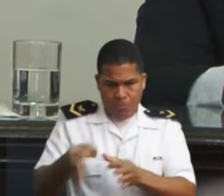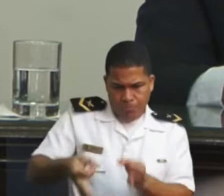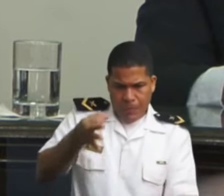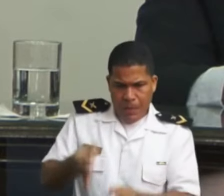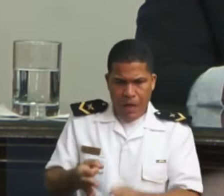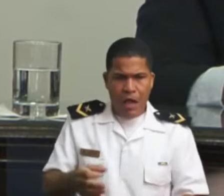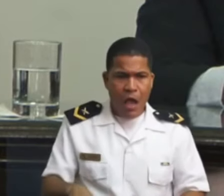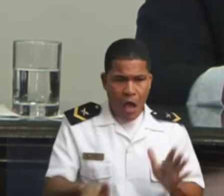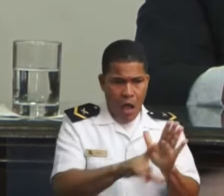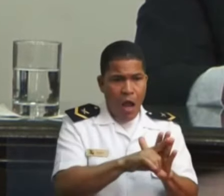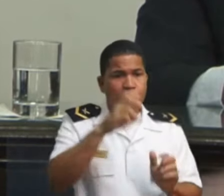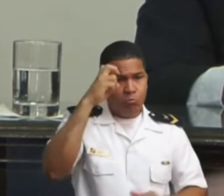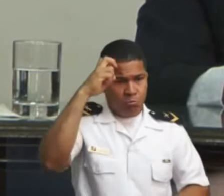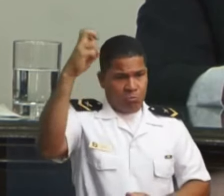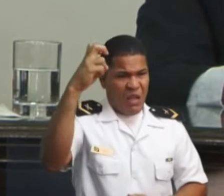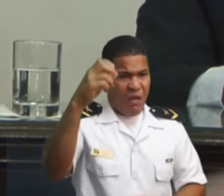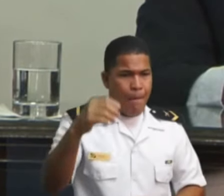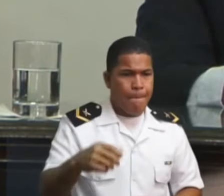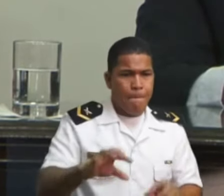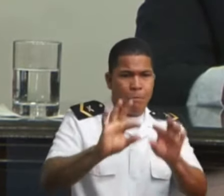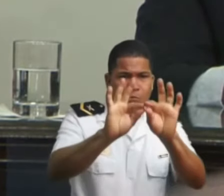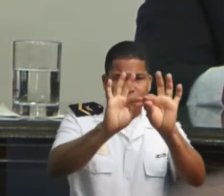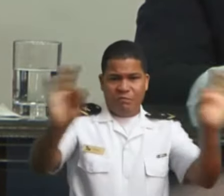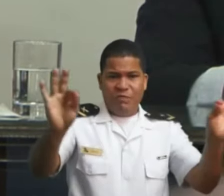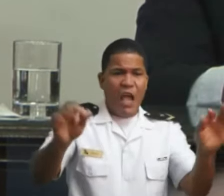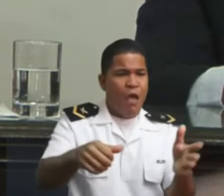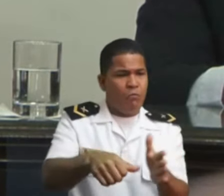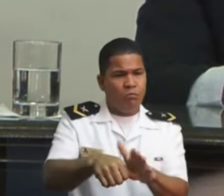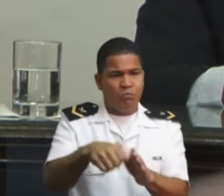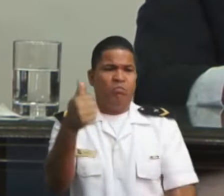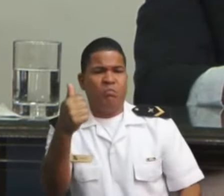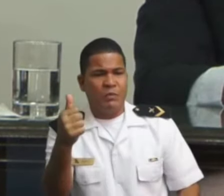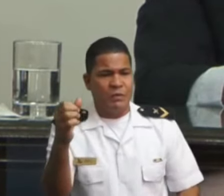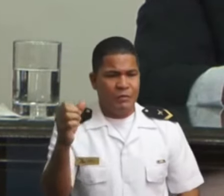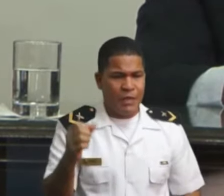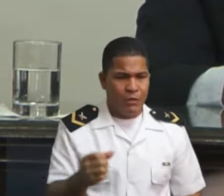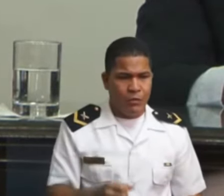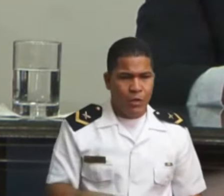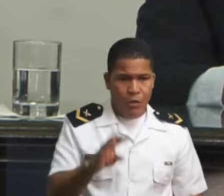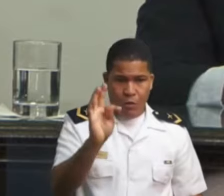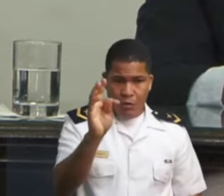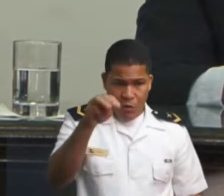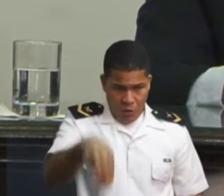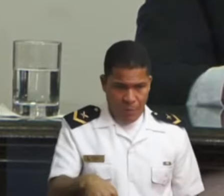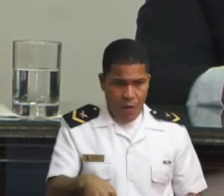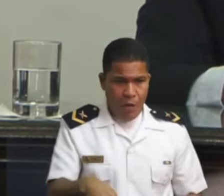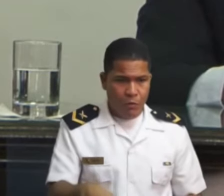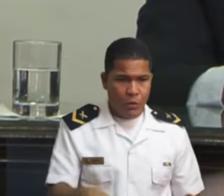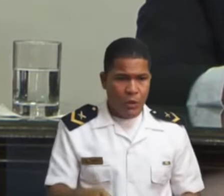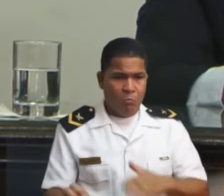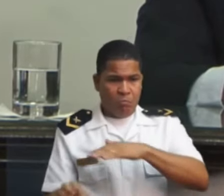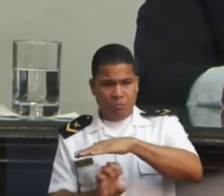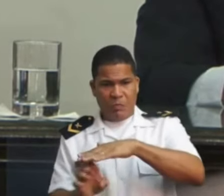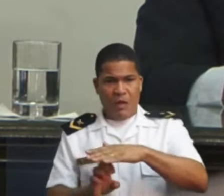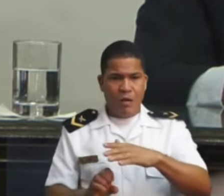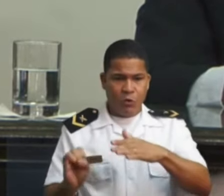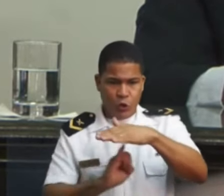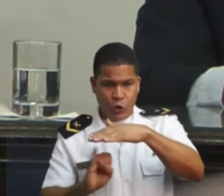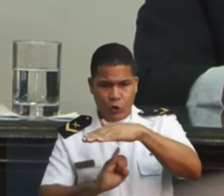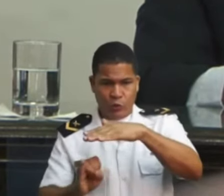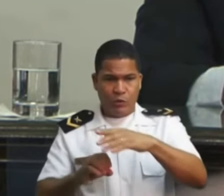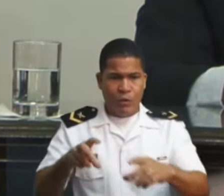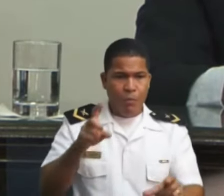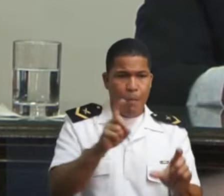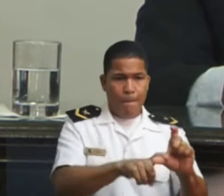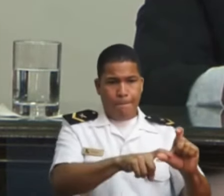dizer, como primeira frase, o Tribunal Marítimo é uma instituição autônoma, tão bem ressaltada pelo